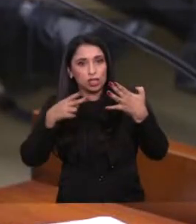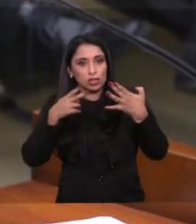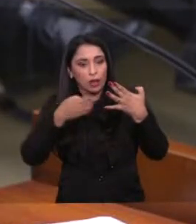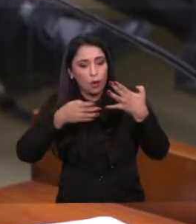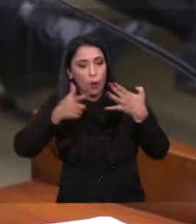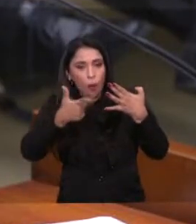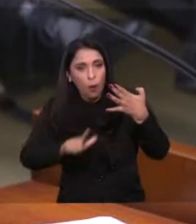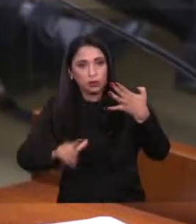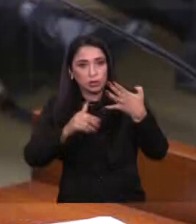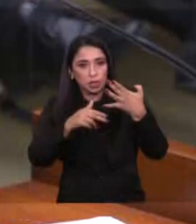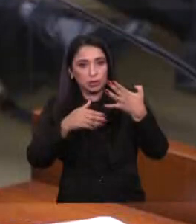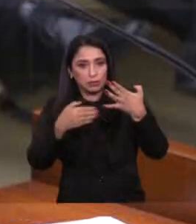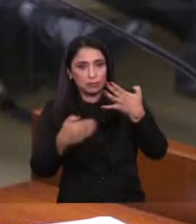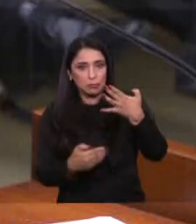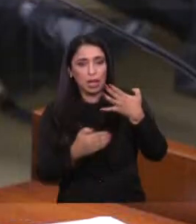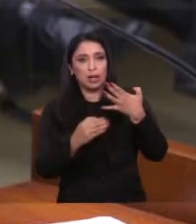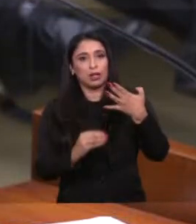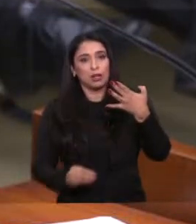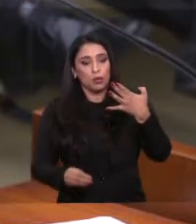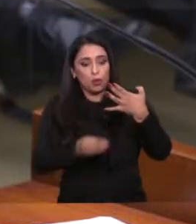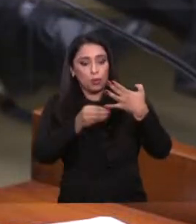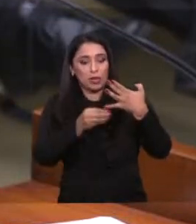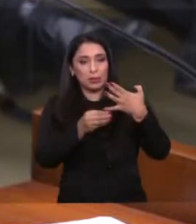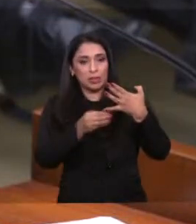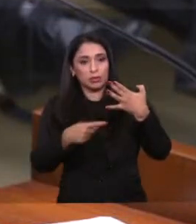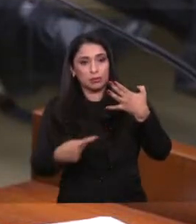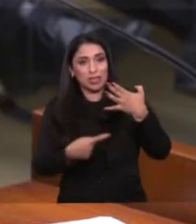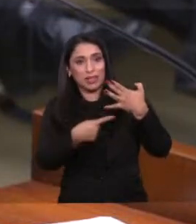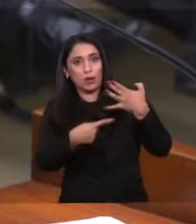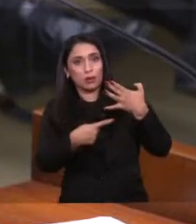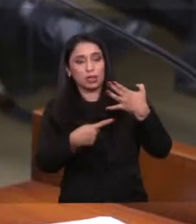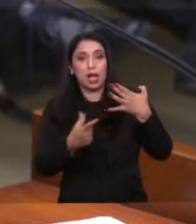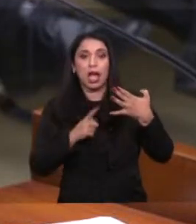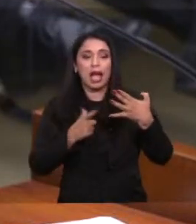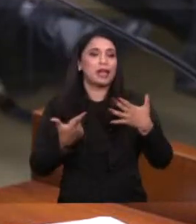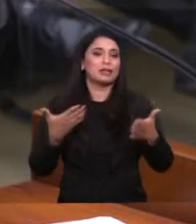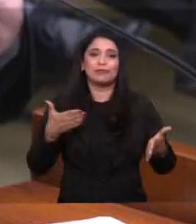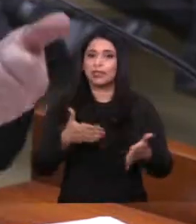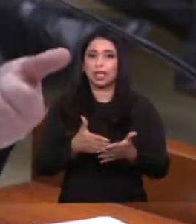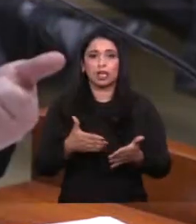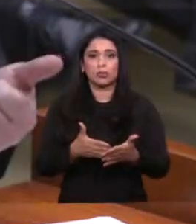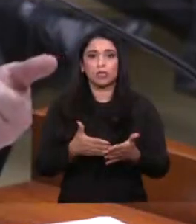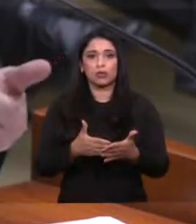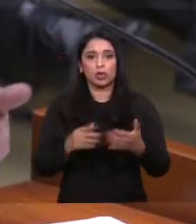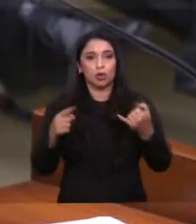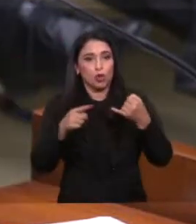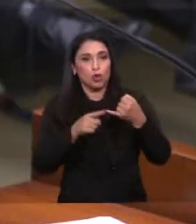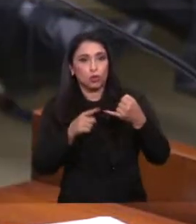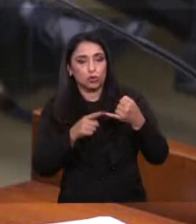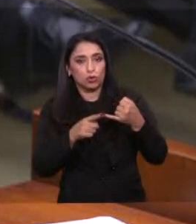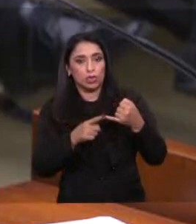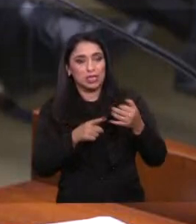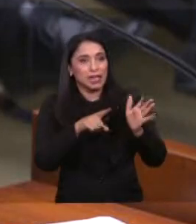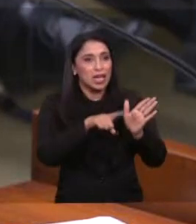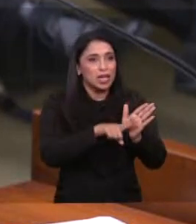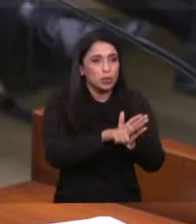dessa instância, ao estabelecer uma vedação ou impedimento do juiz que atuar no